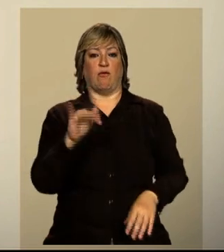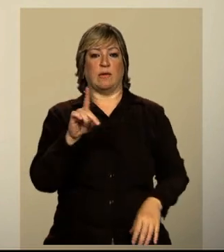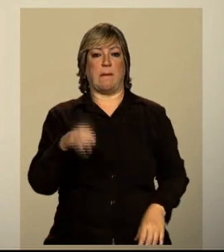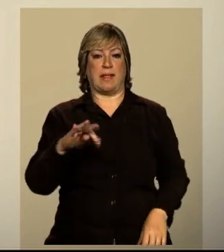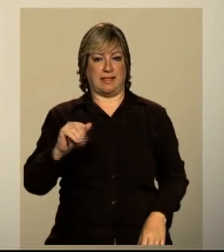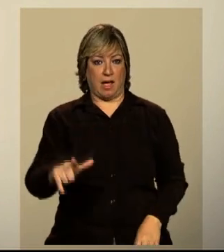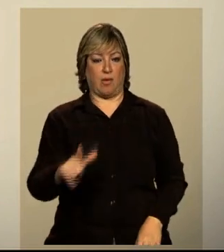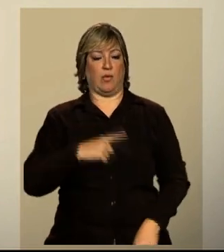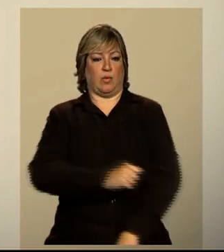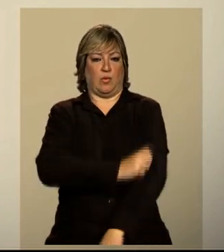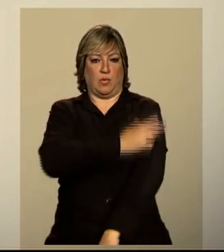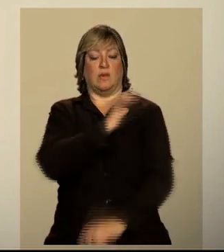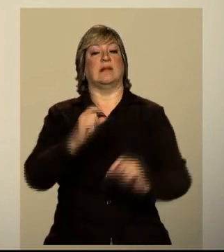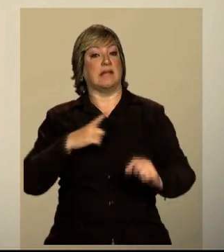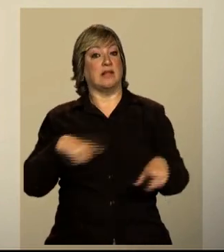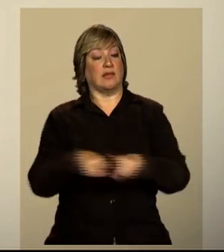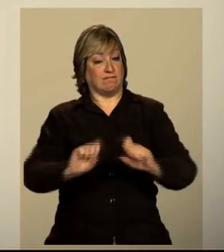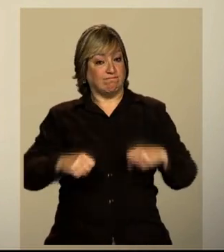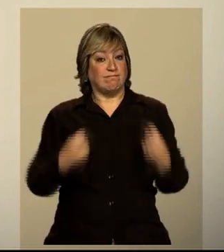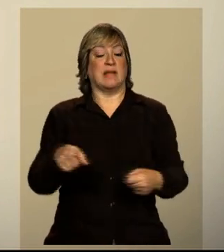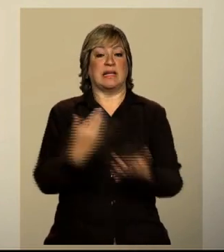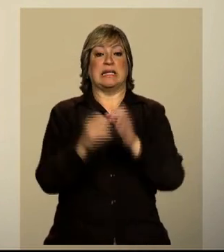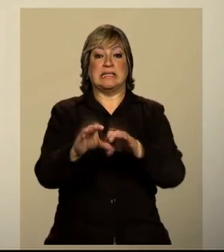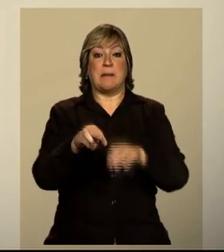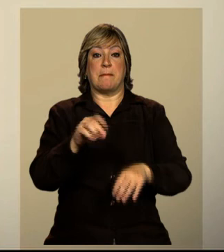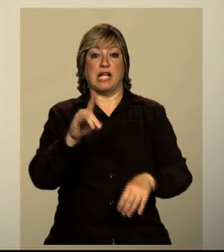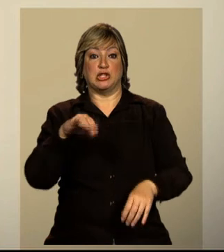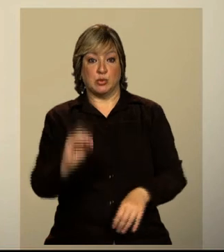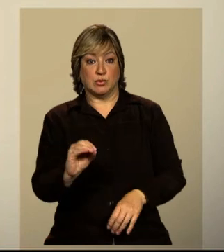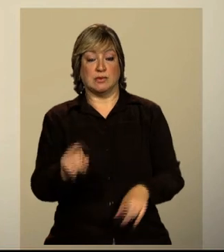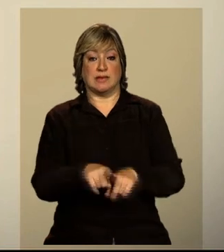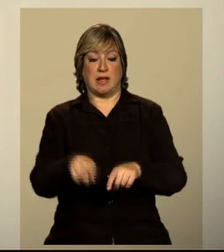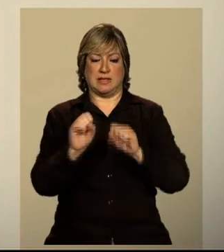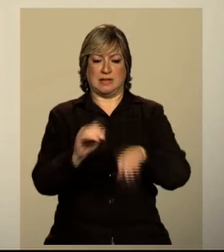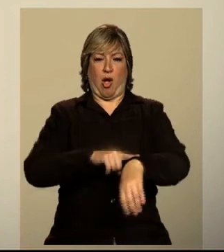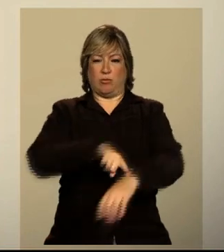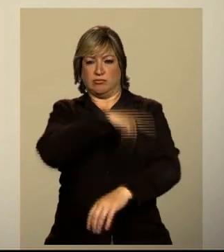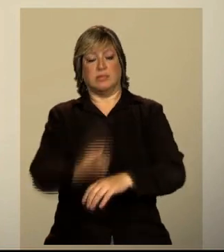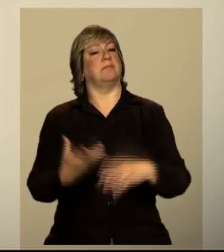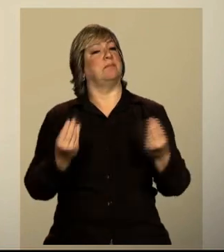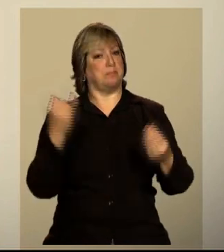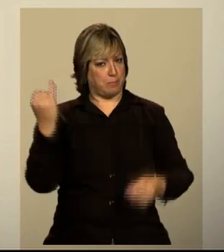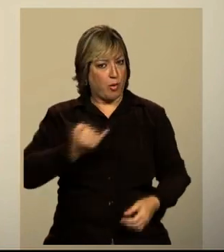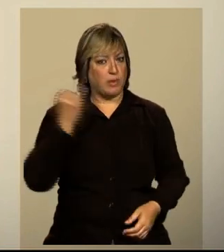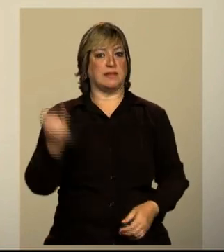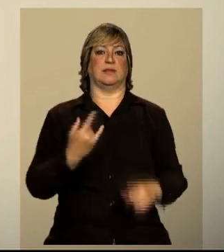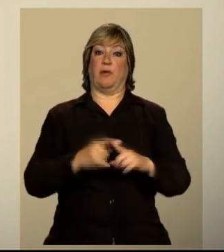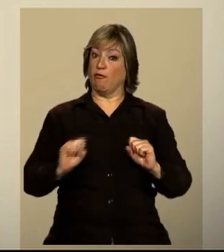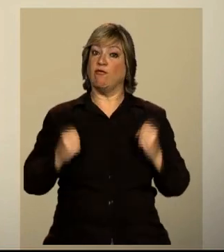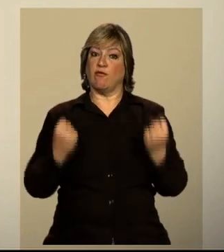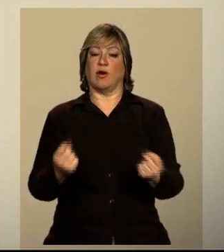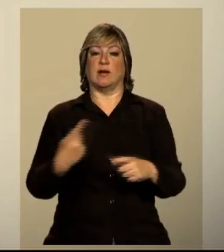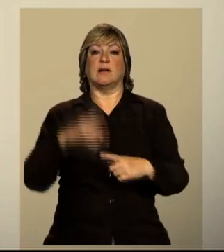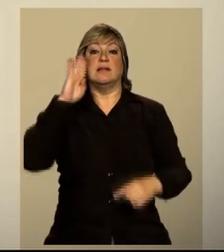um grande esforço a fazendo ensino médio por isso a educação em tempo integral é tão importante Principalmente